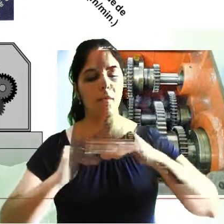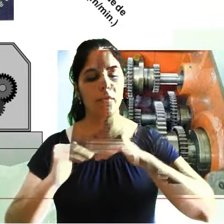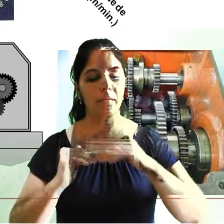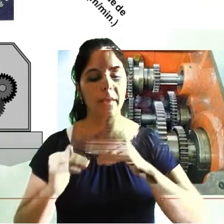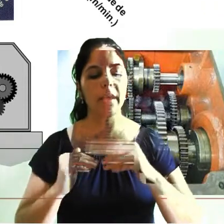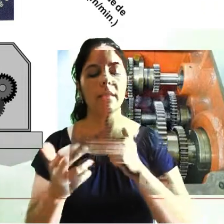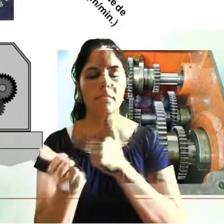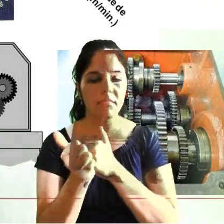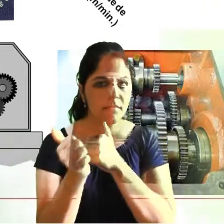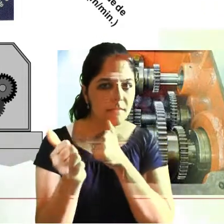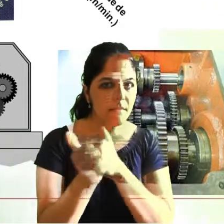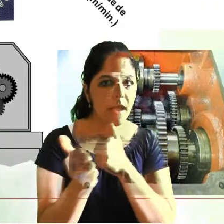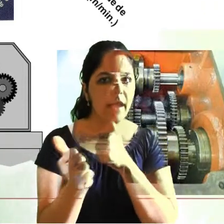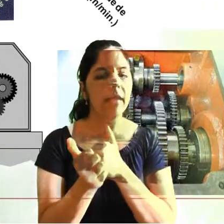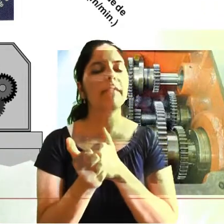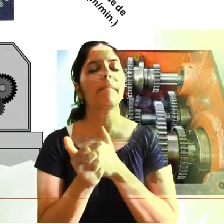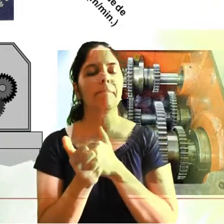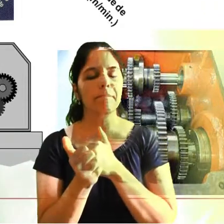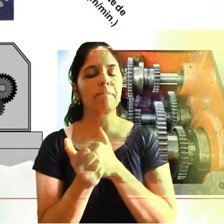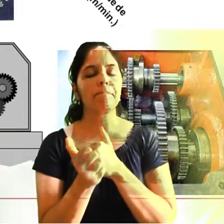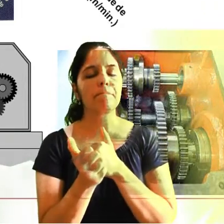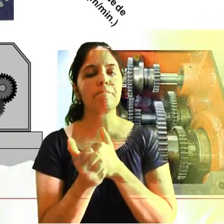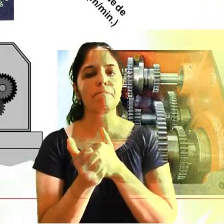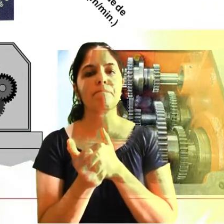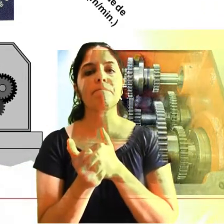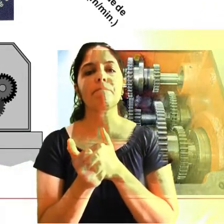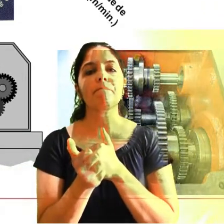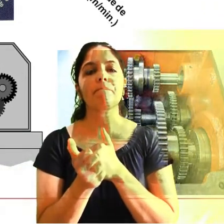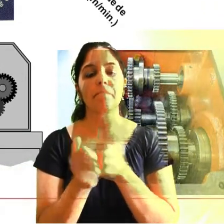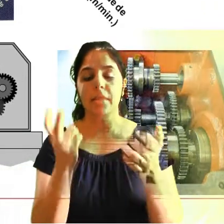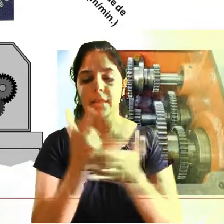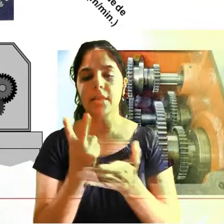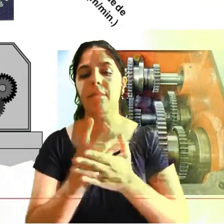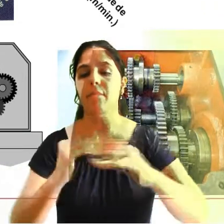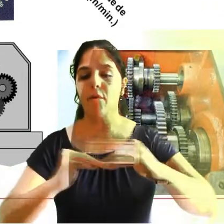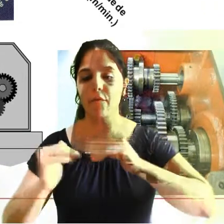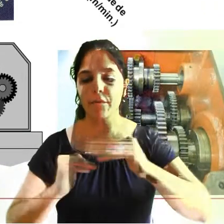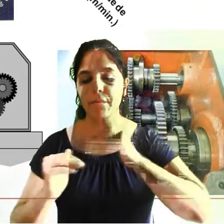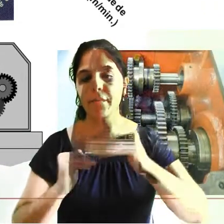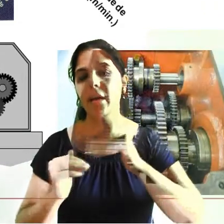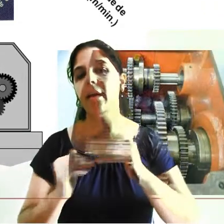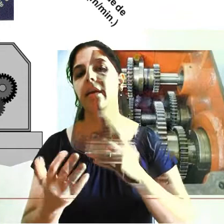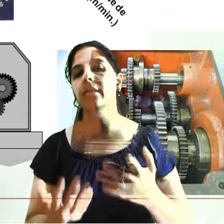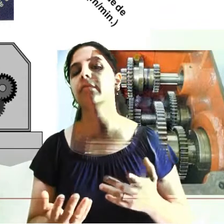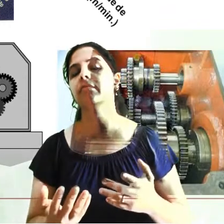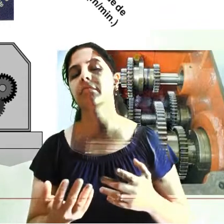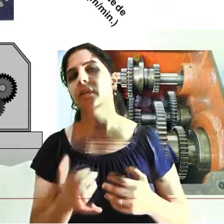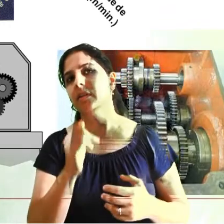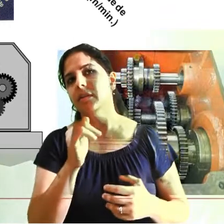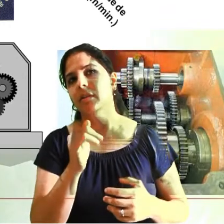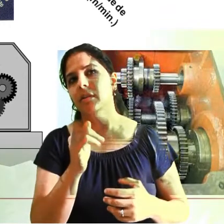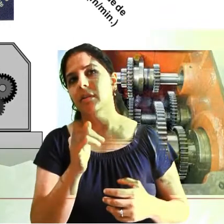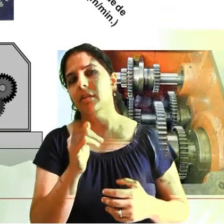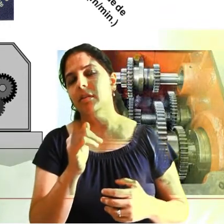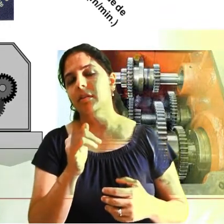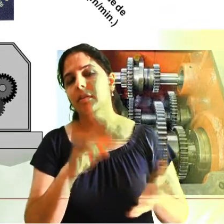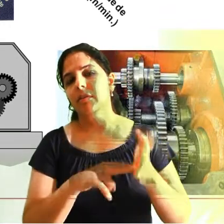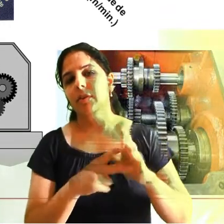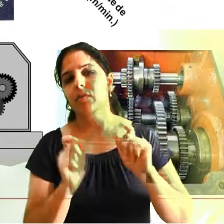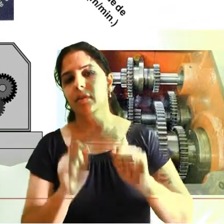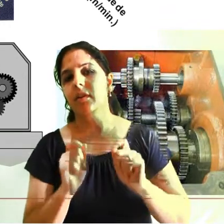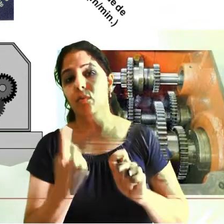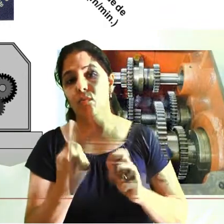aquele movimento de aproximação que eu deixo ele de forma constante, né, ou seja, você, uma